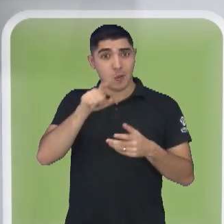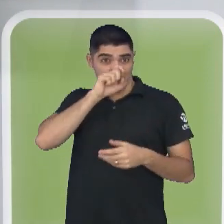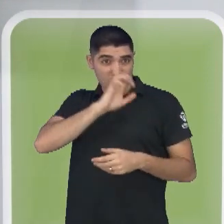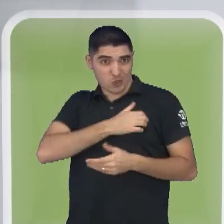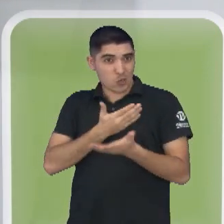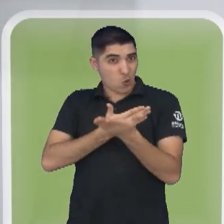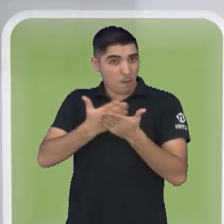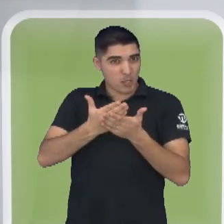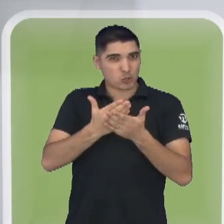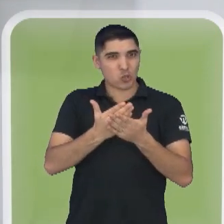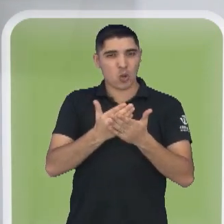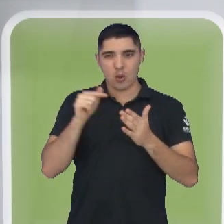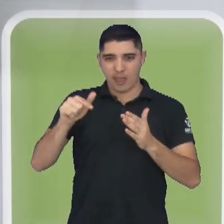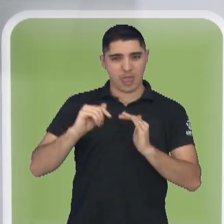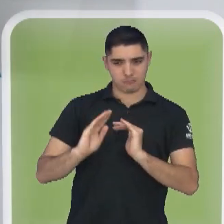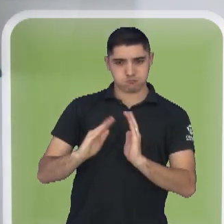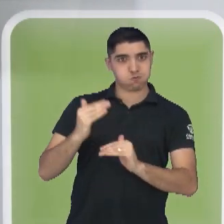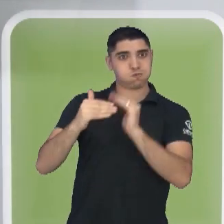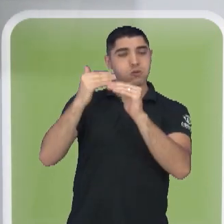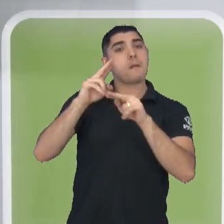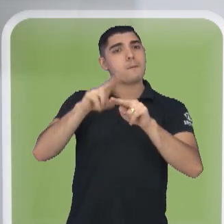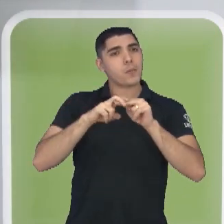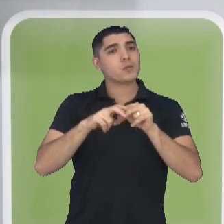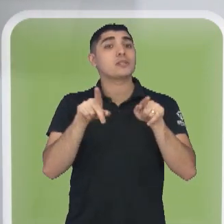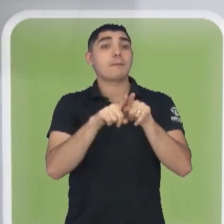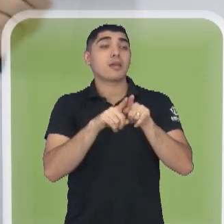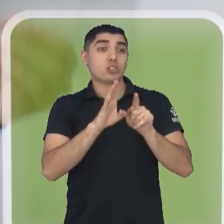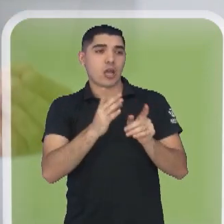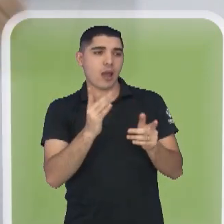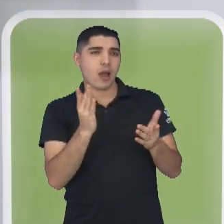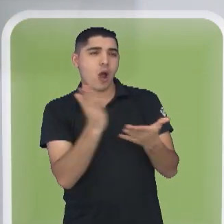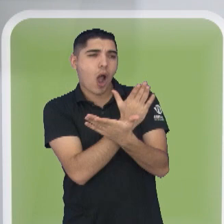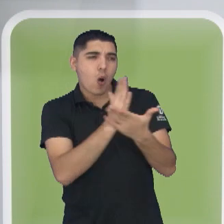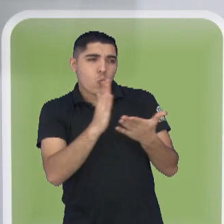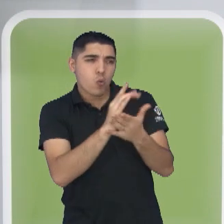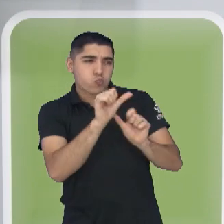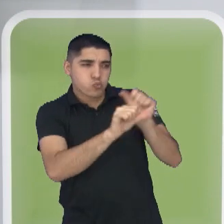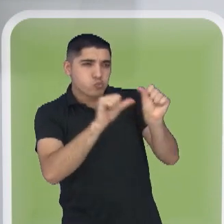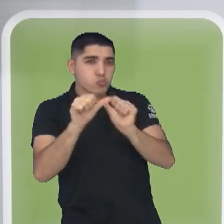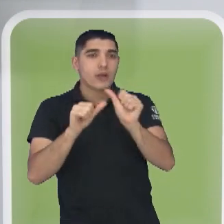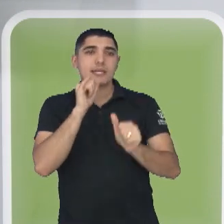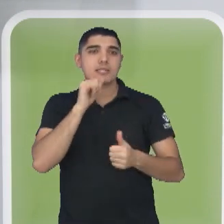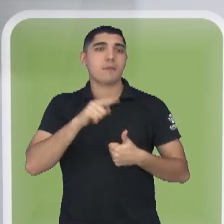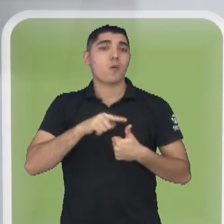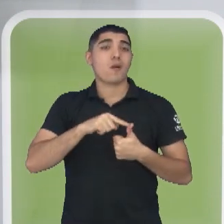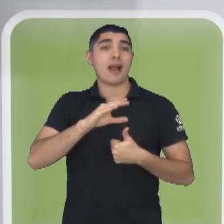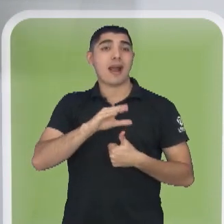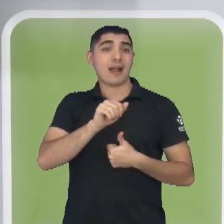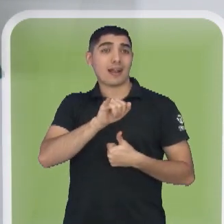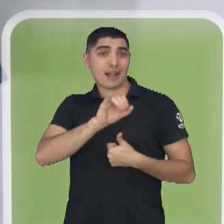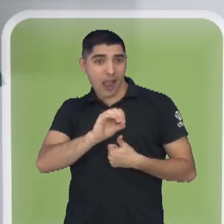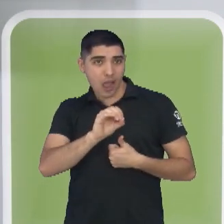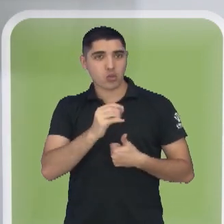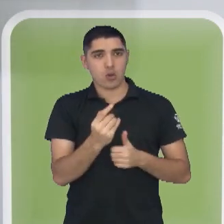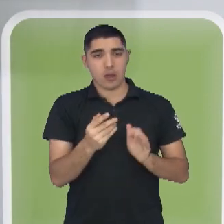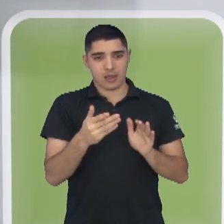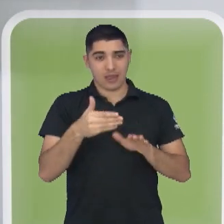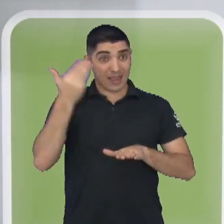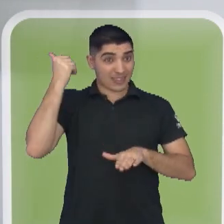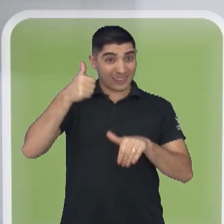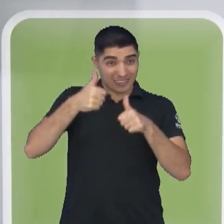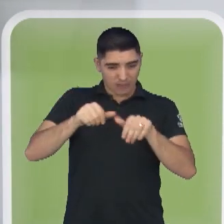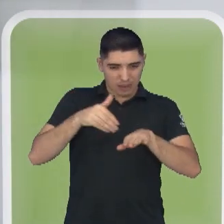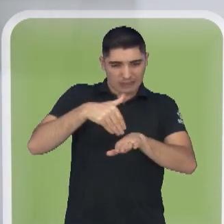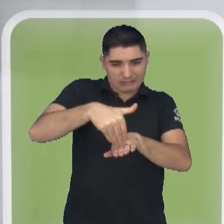José com o Ricardo Costa foi algumas mudanças, né? Que ele tirou o Caio César, recuou um pouco, tirou o Vicente da